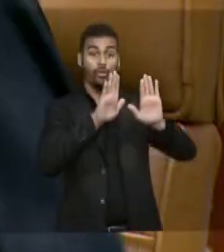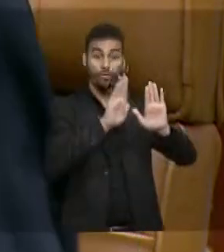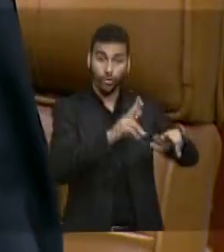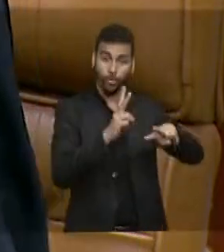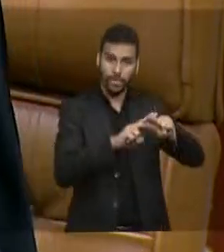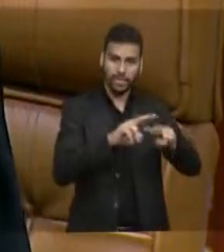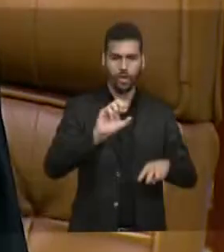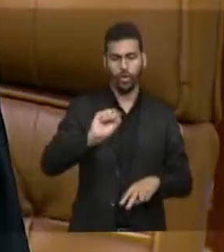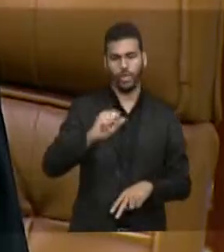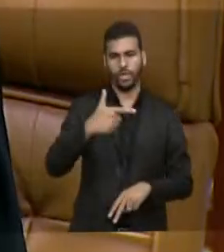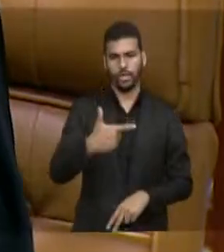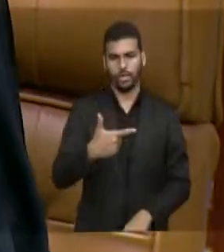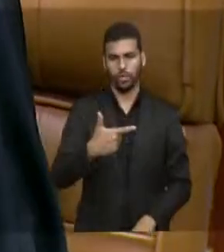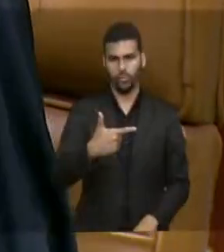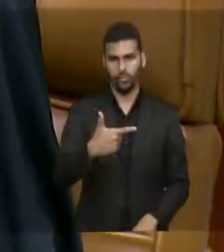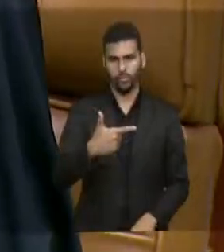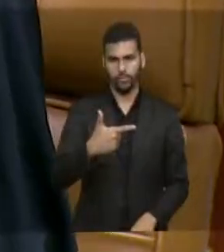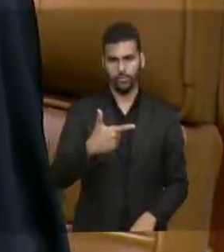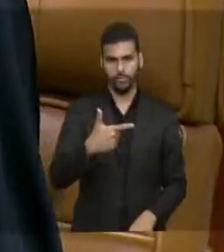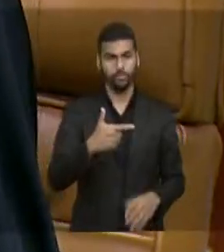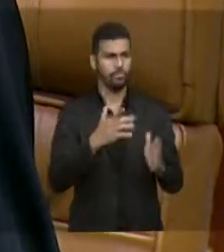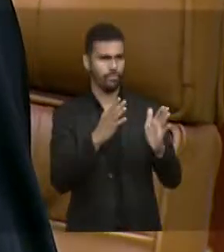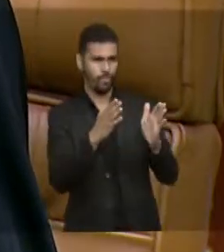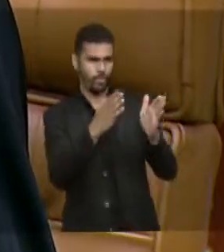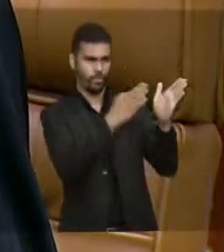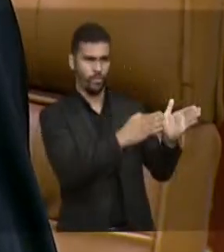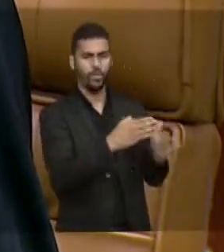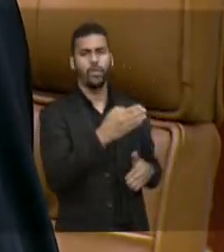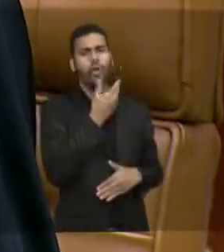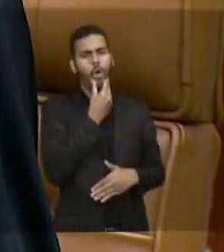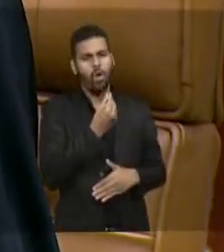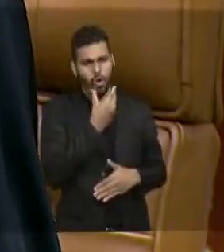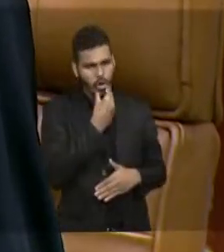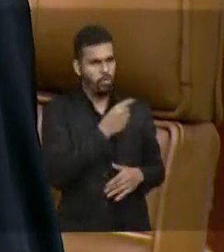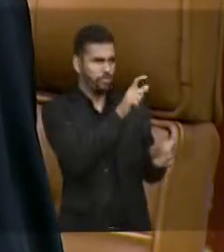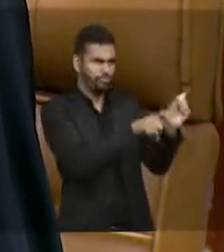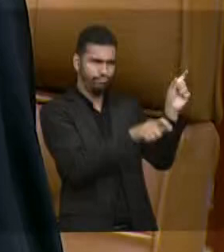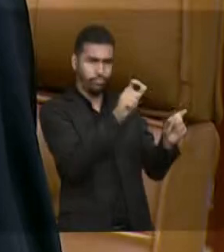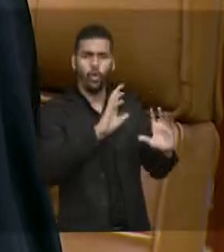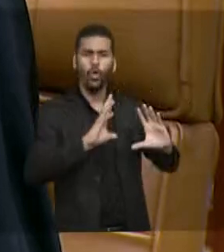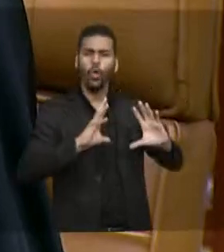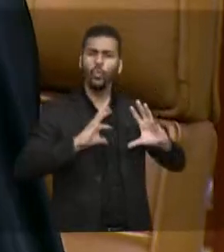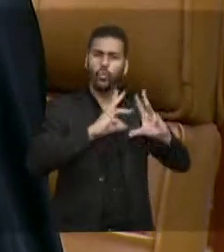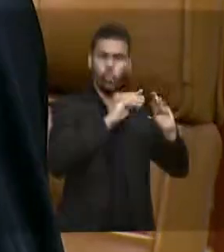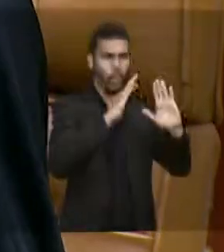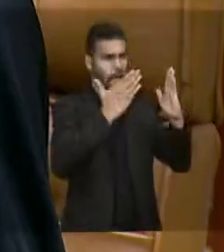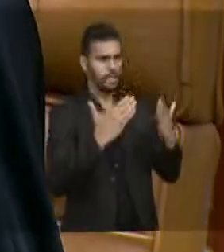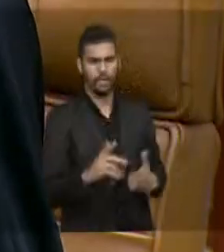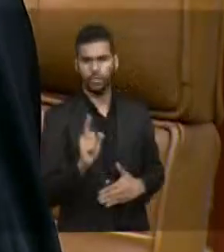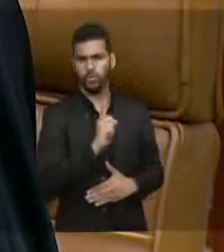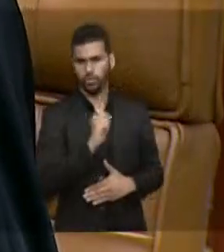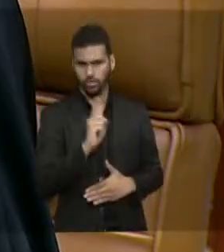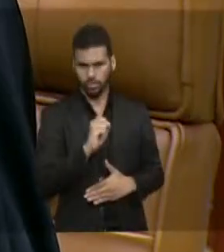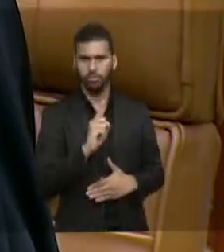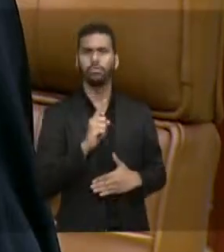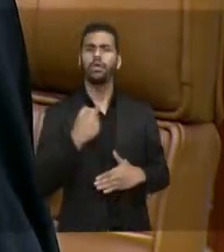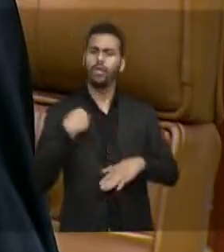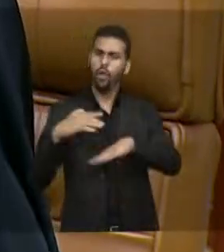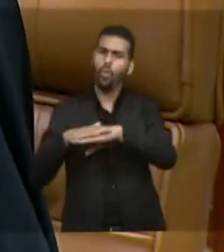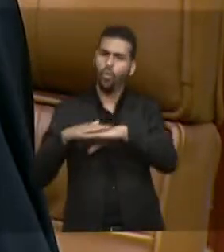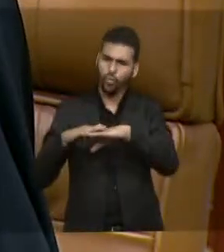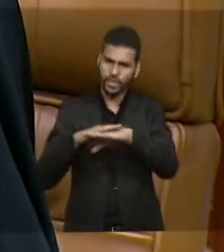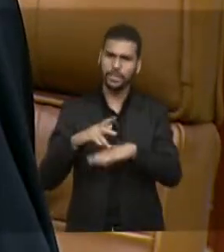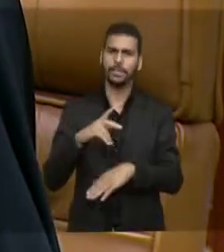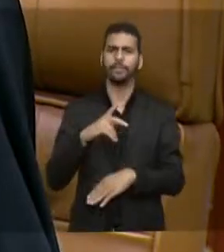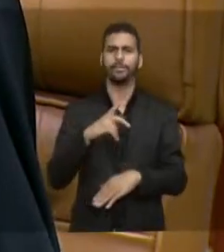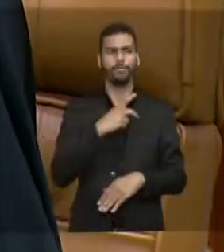é dos homens ainda não todos os casos foram analisados entendi por bem conversei inclusive com a